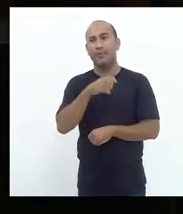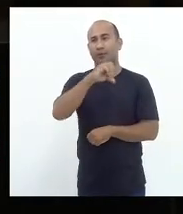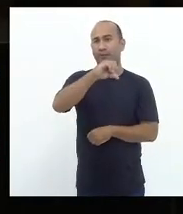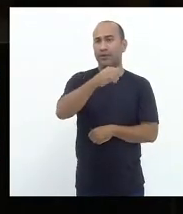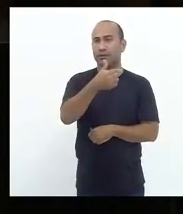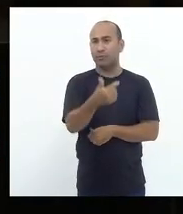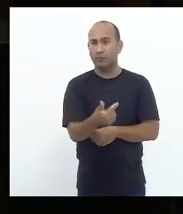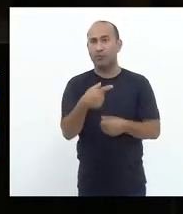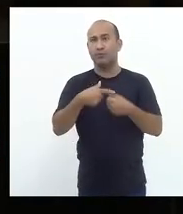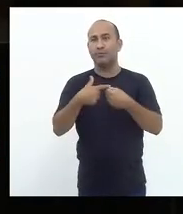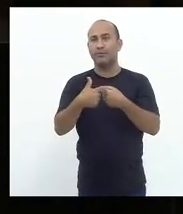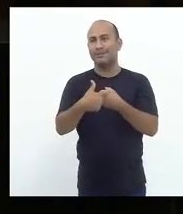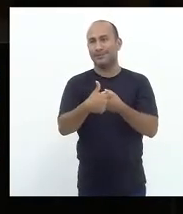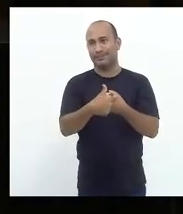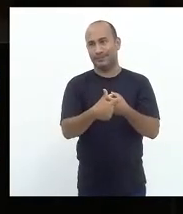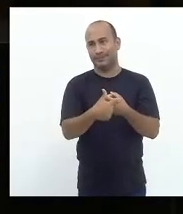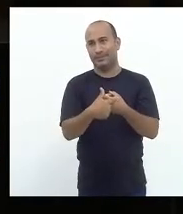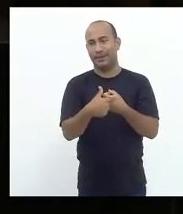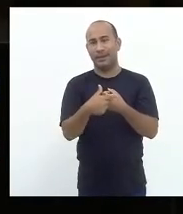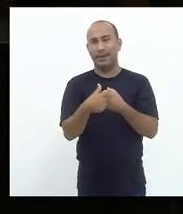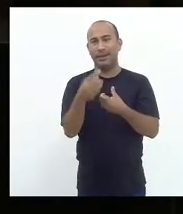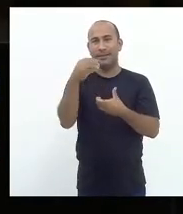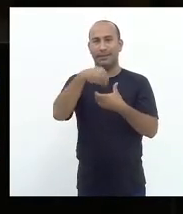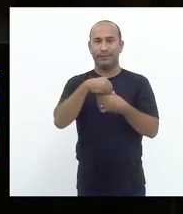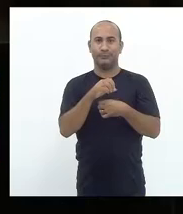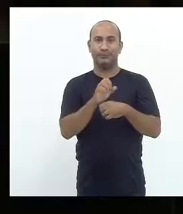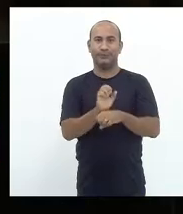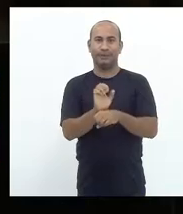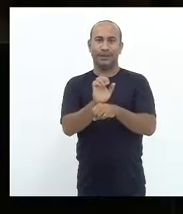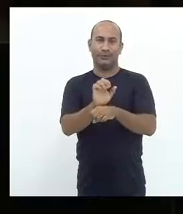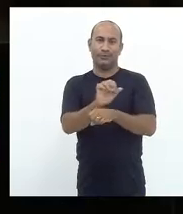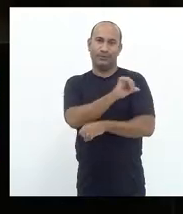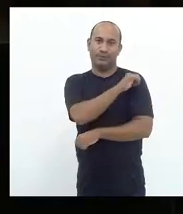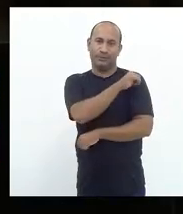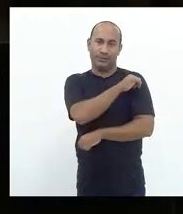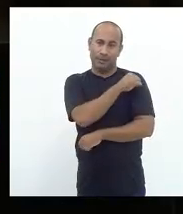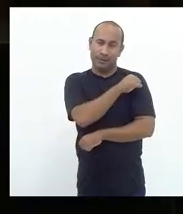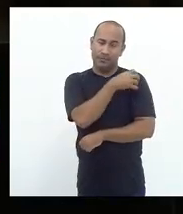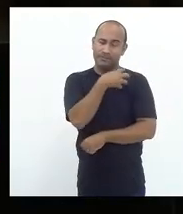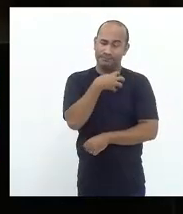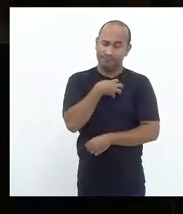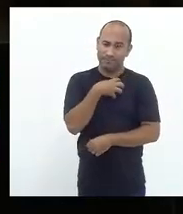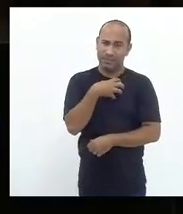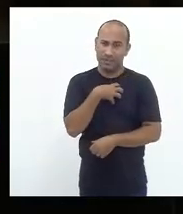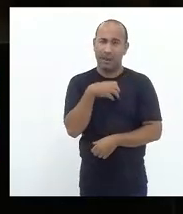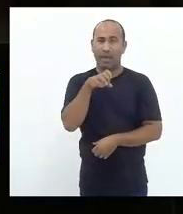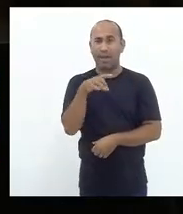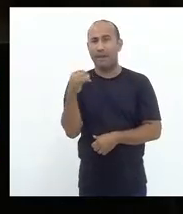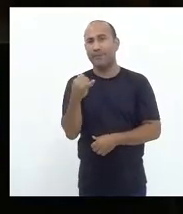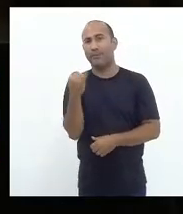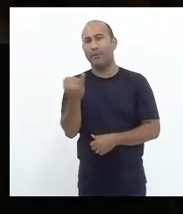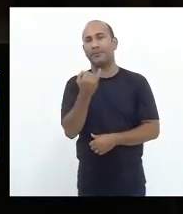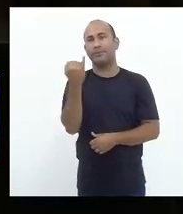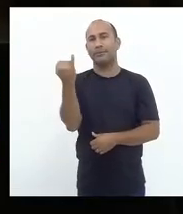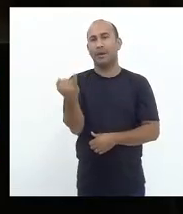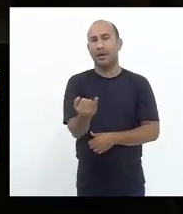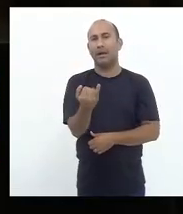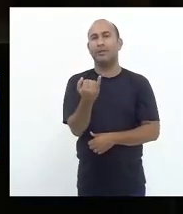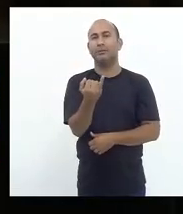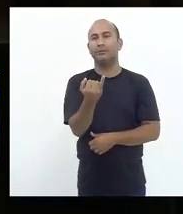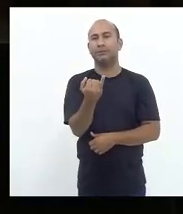92 municípios no estado do Rio de Janeiro. Então, nesse sentido, é fundamental. Uma